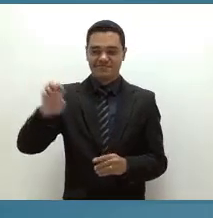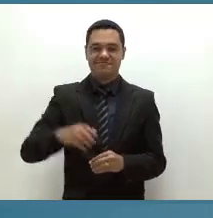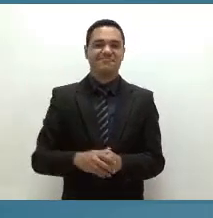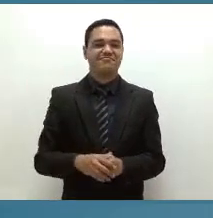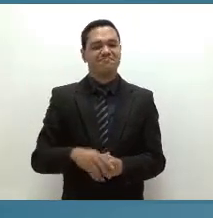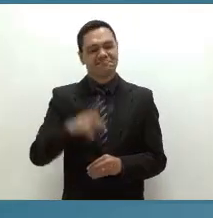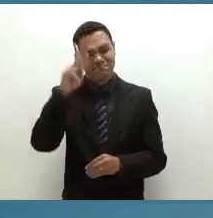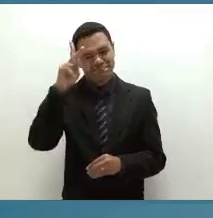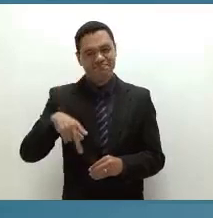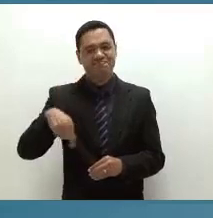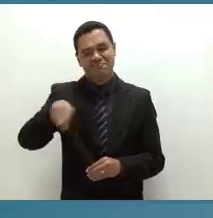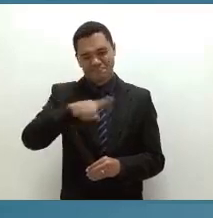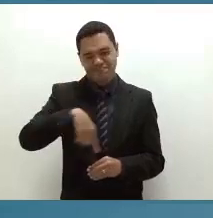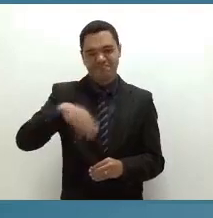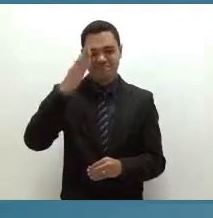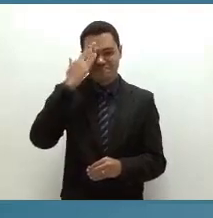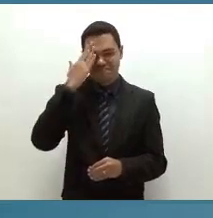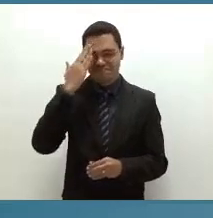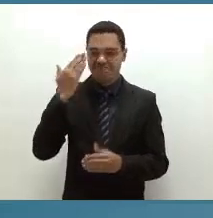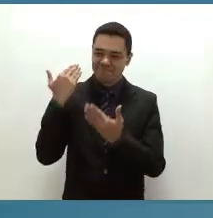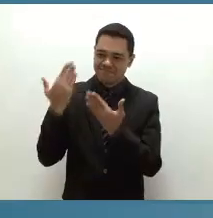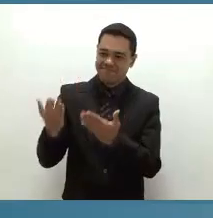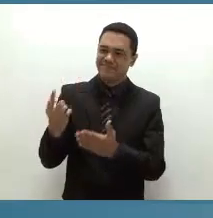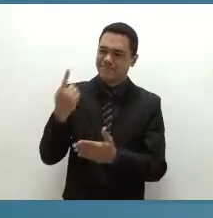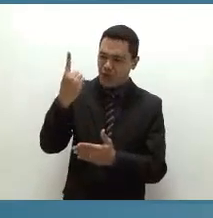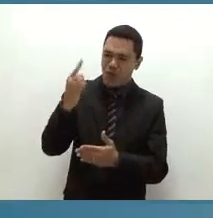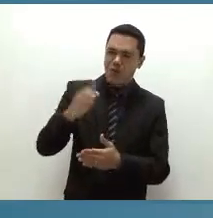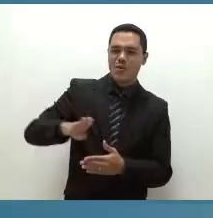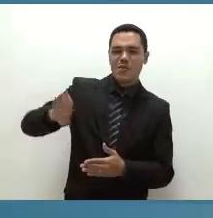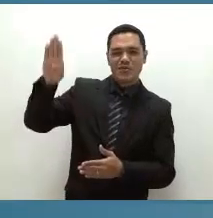gente já sabendo que ele é o único candidato